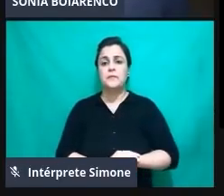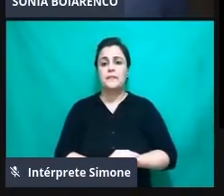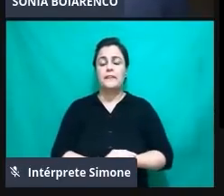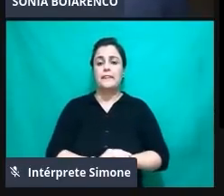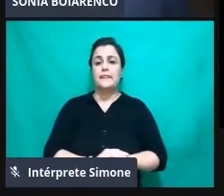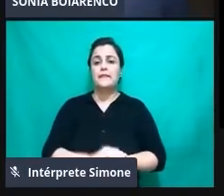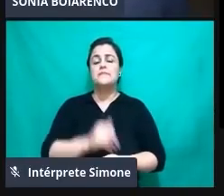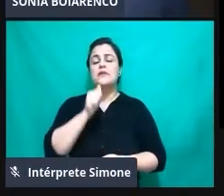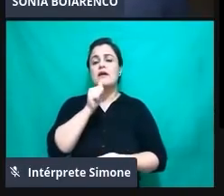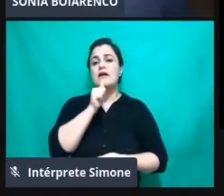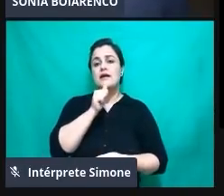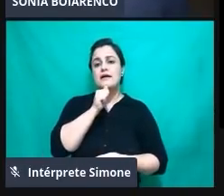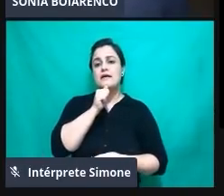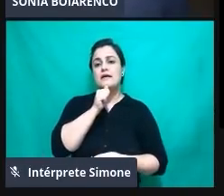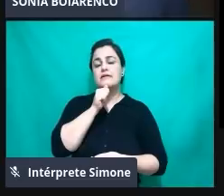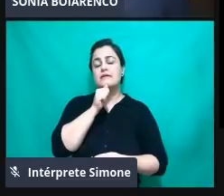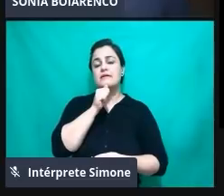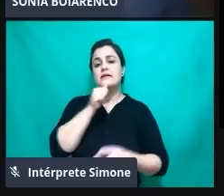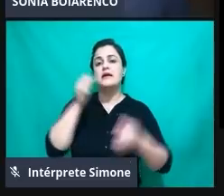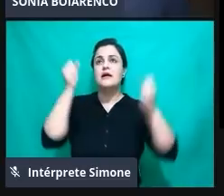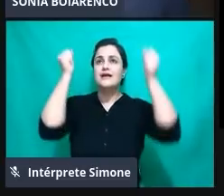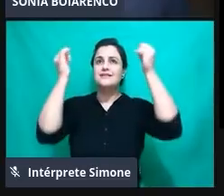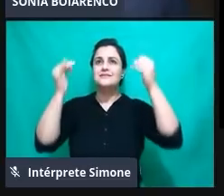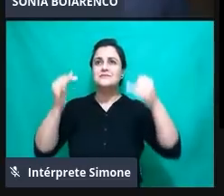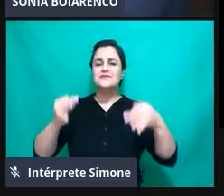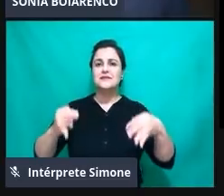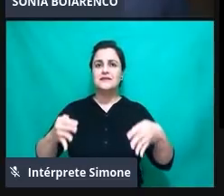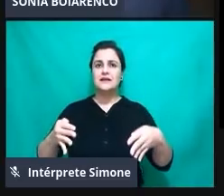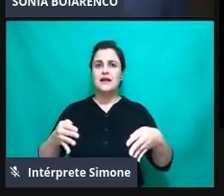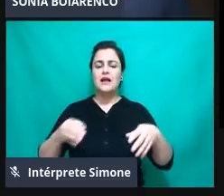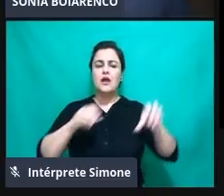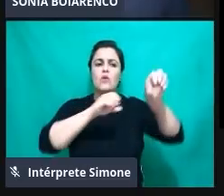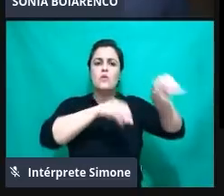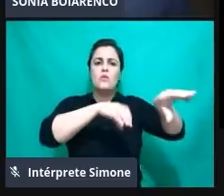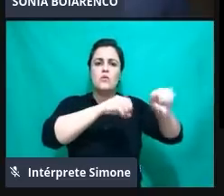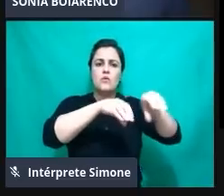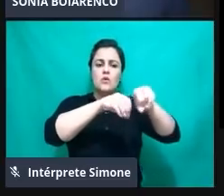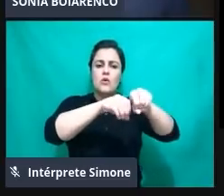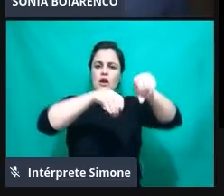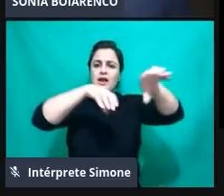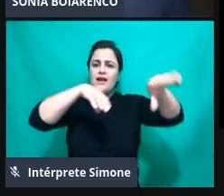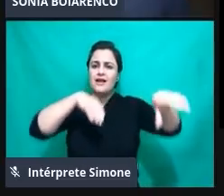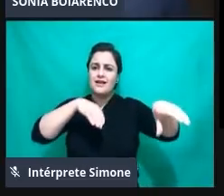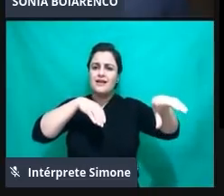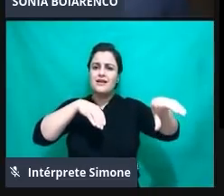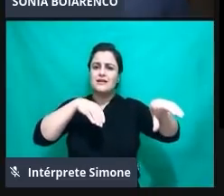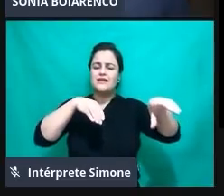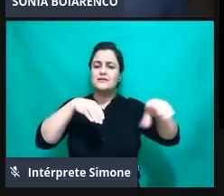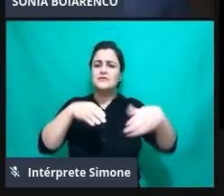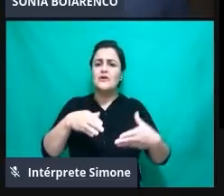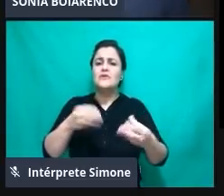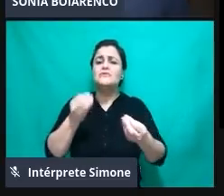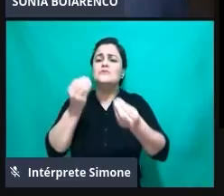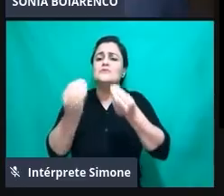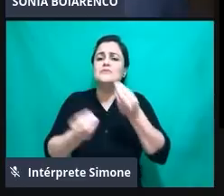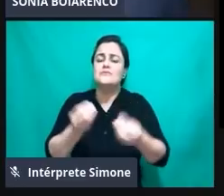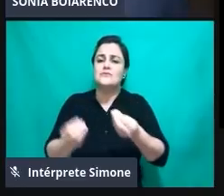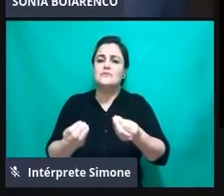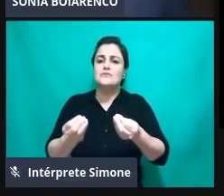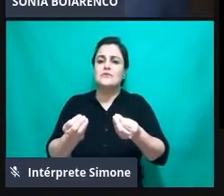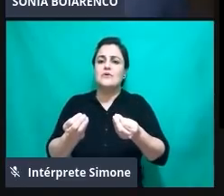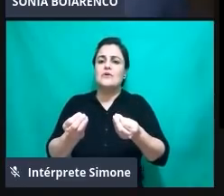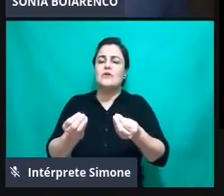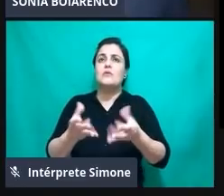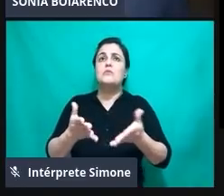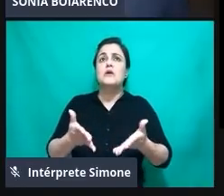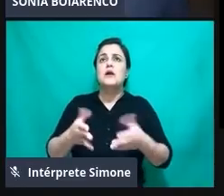como está sendo o ensino remoto e também refletiremos um pouco sobre o retorno às aulas presenciais.